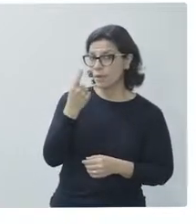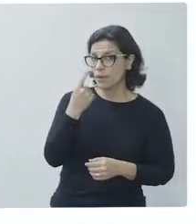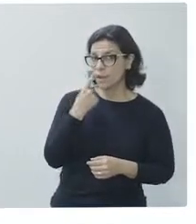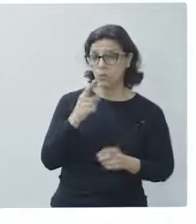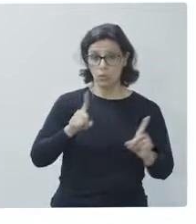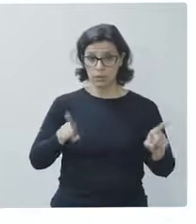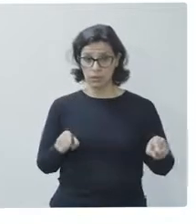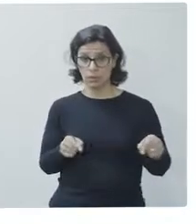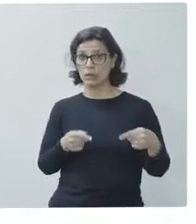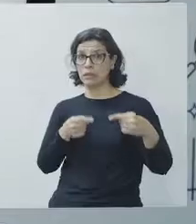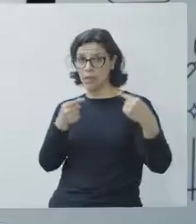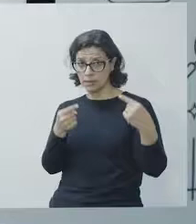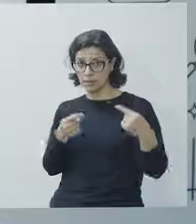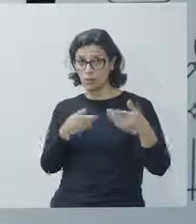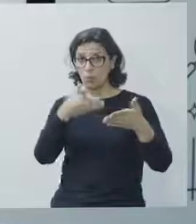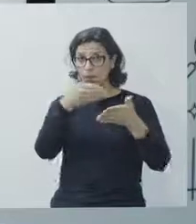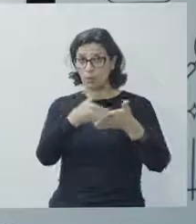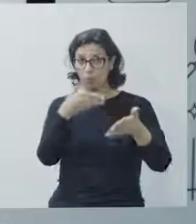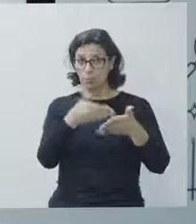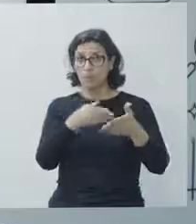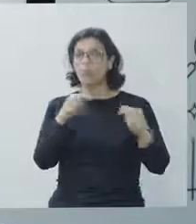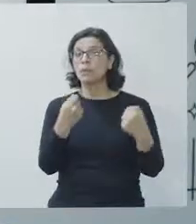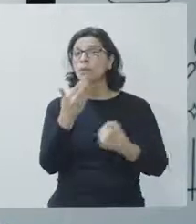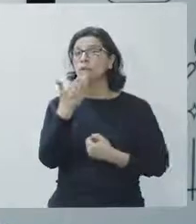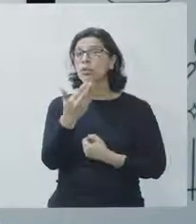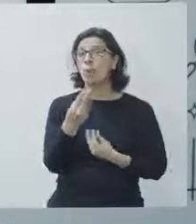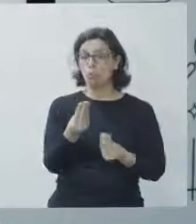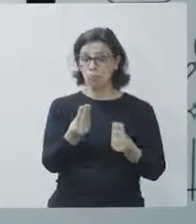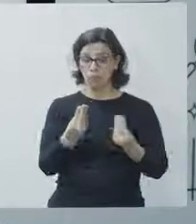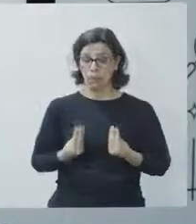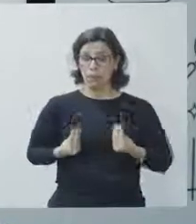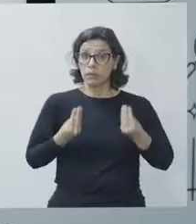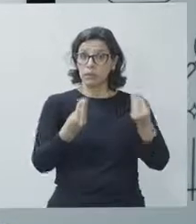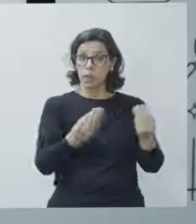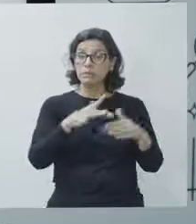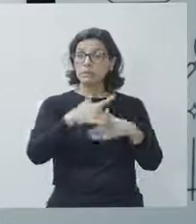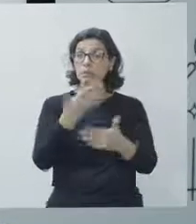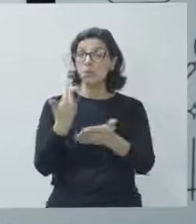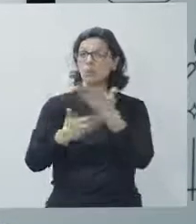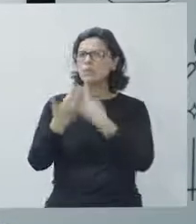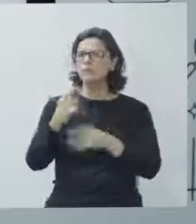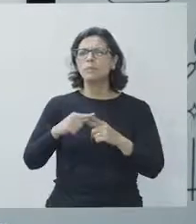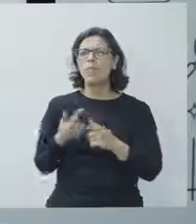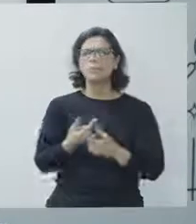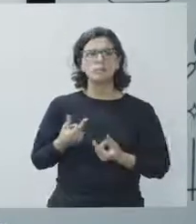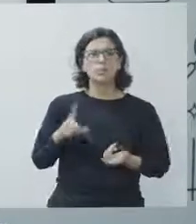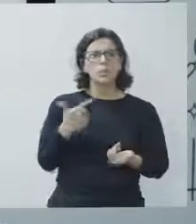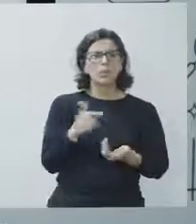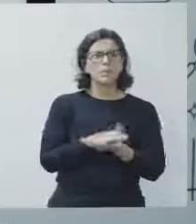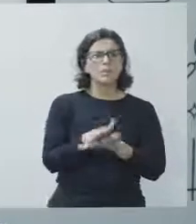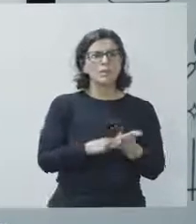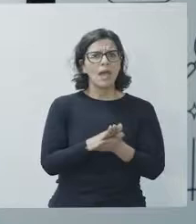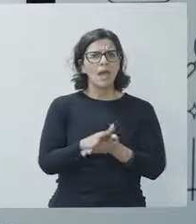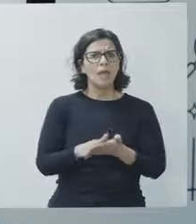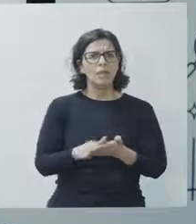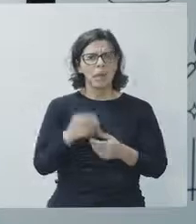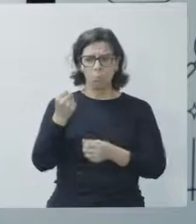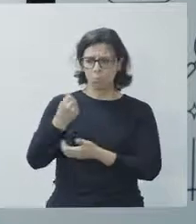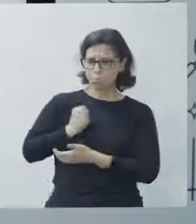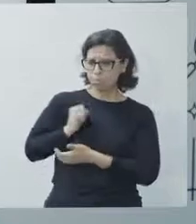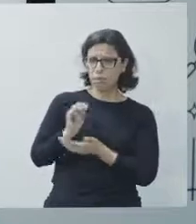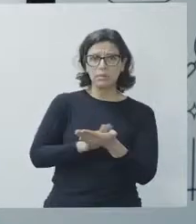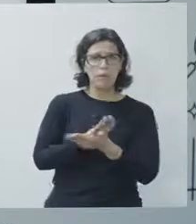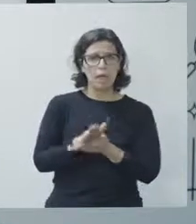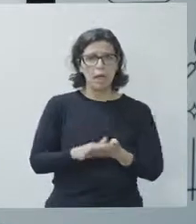o desafio, o obstáculo, está pedindo o tesouro do passado, mas elas não estão carregando nada.